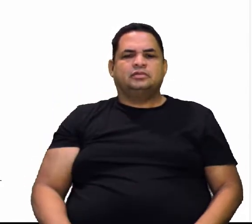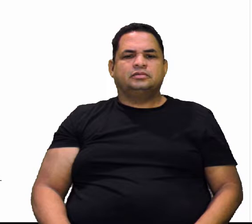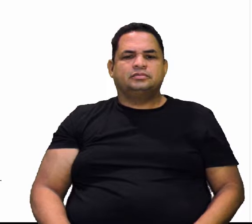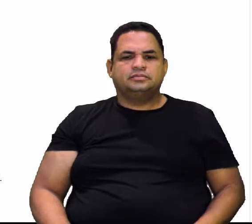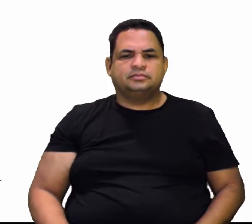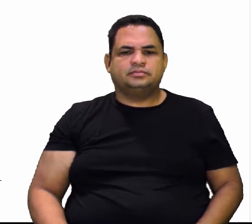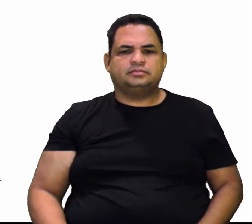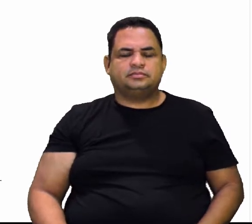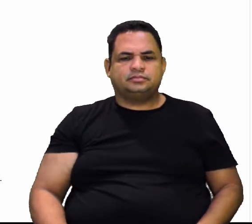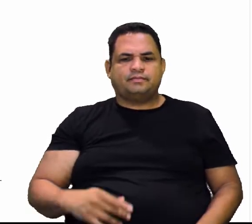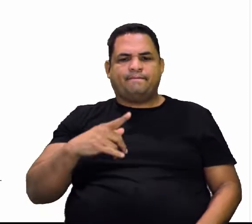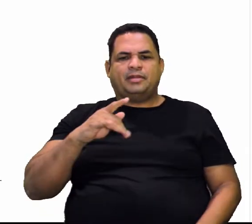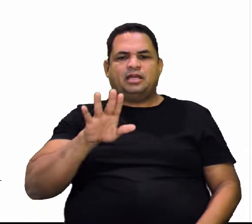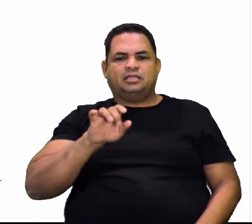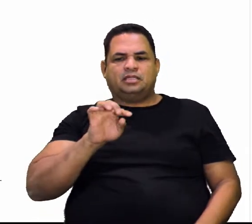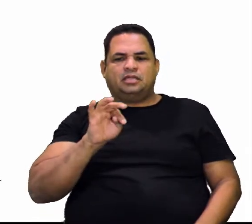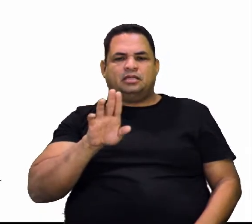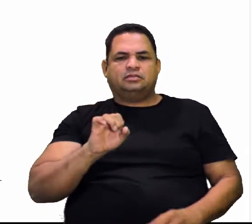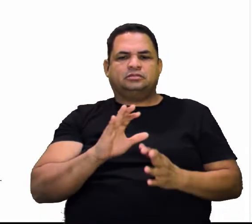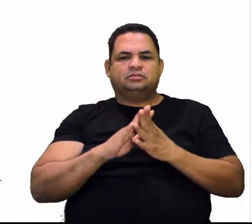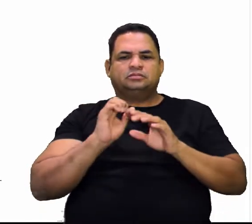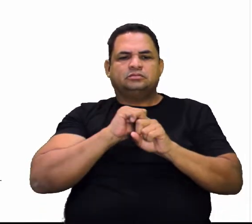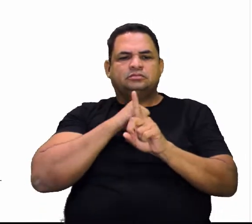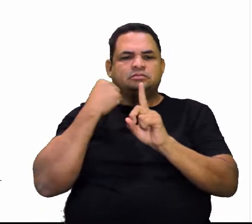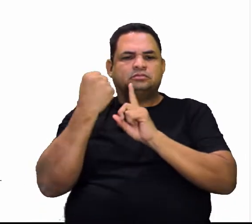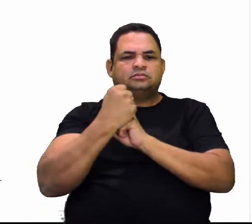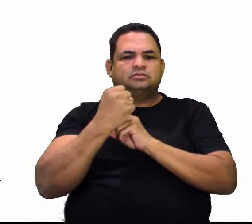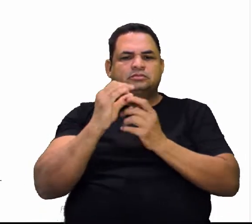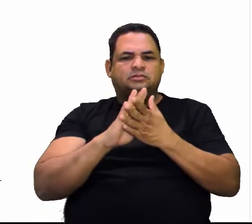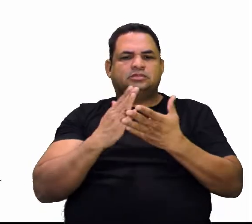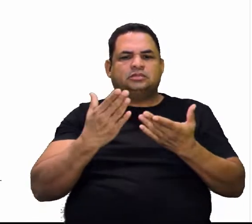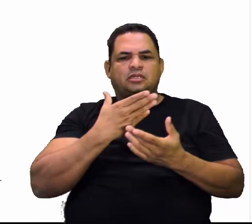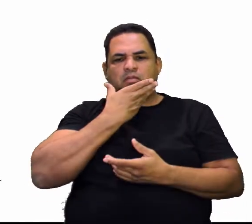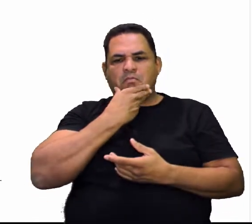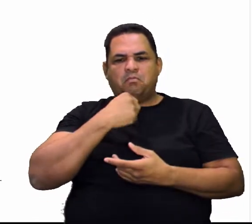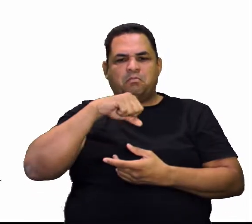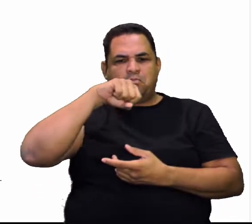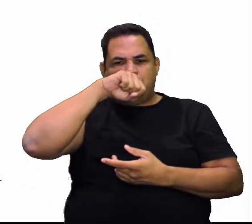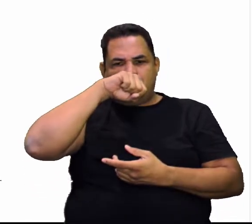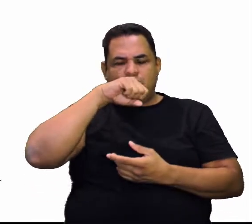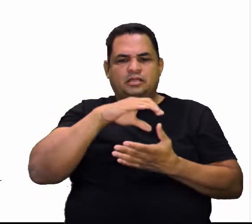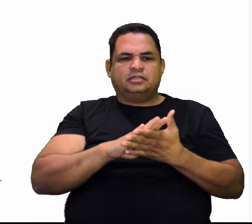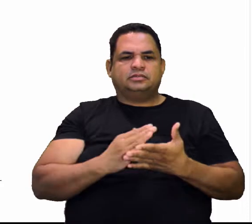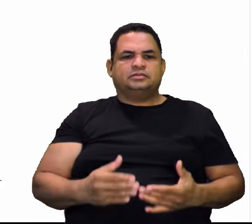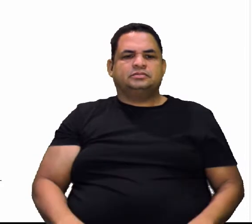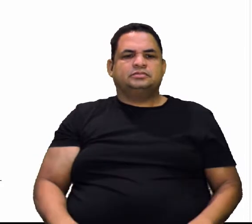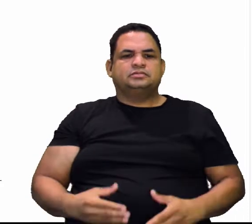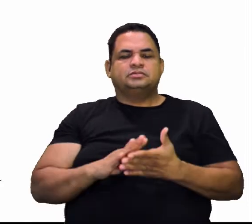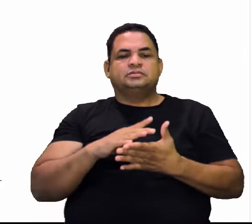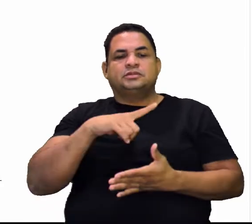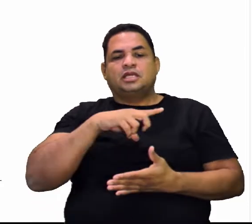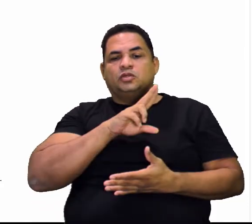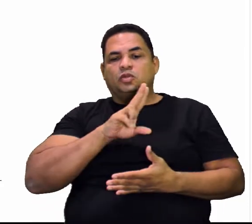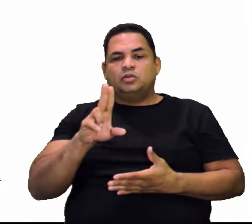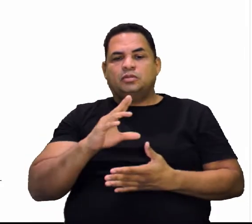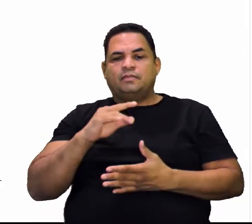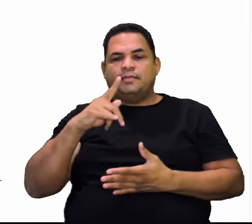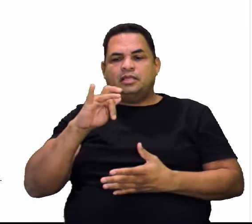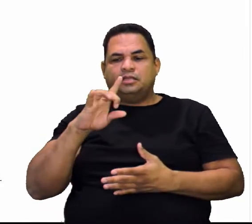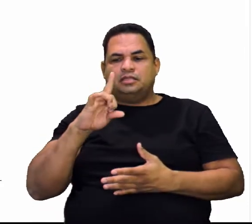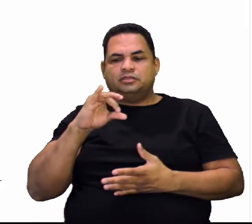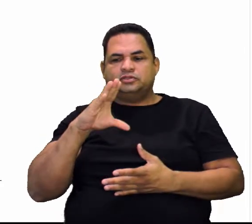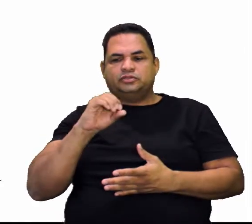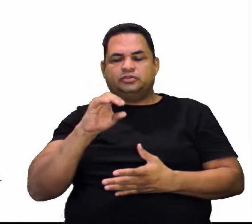Pater. Ou seja, é uma sociedade patriarcal. Daí serem chamados de